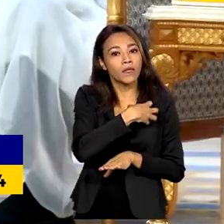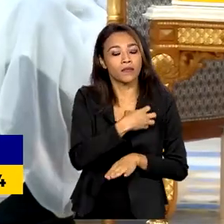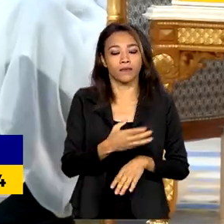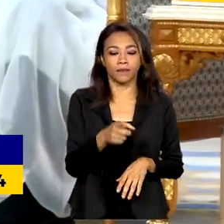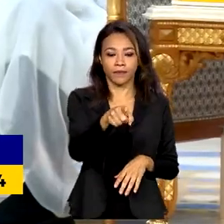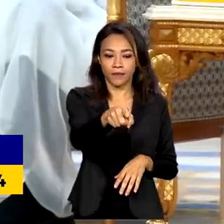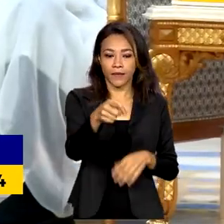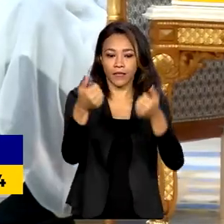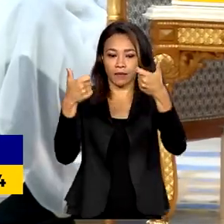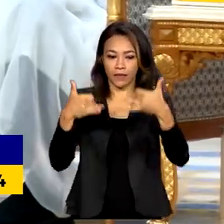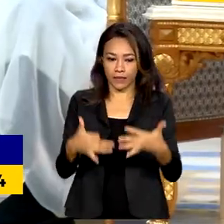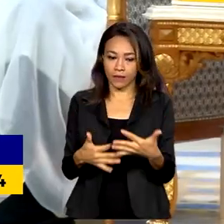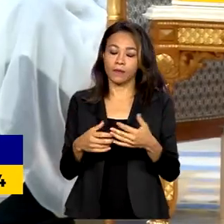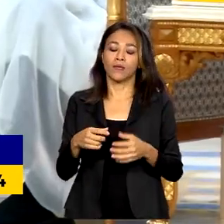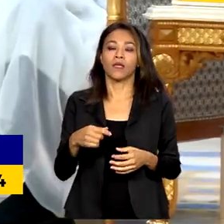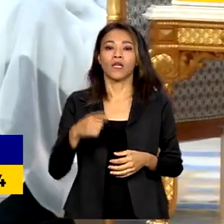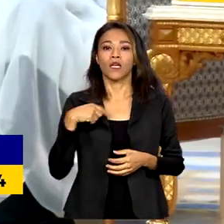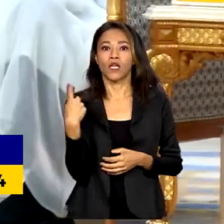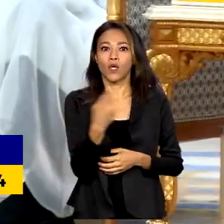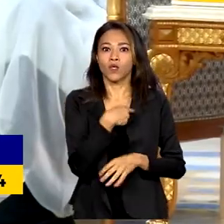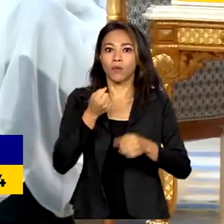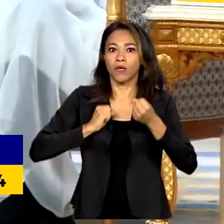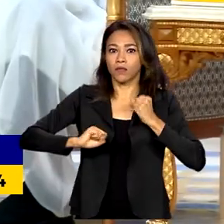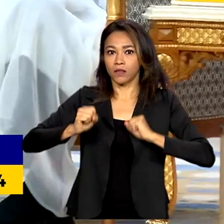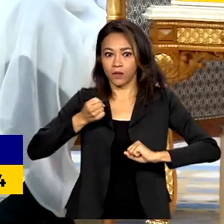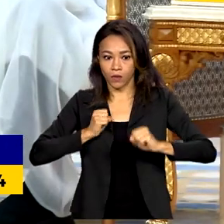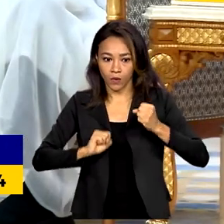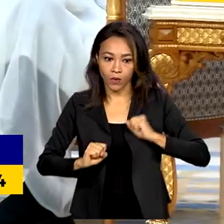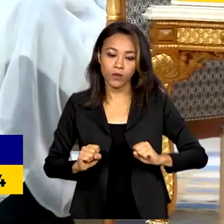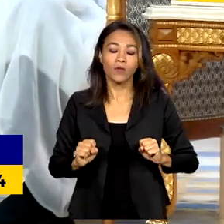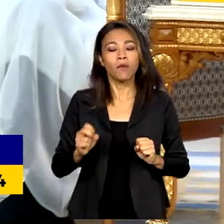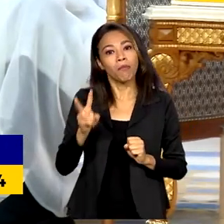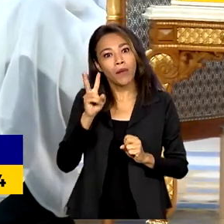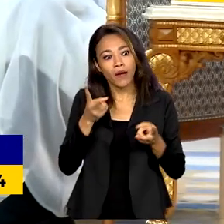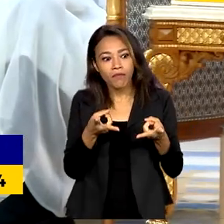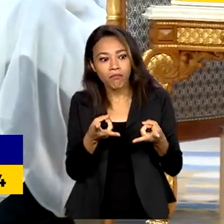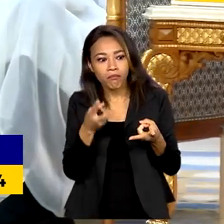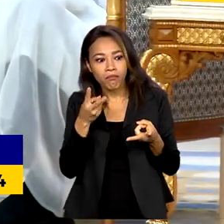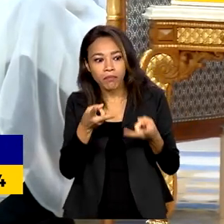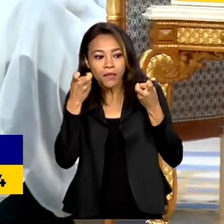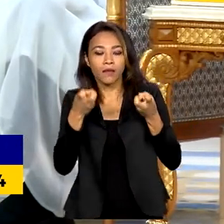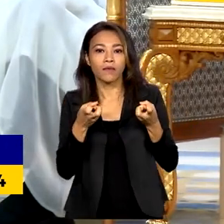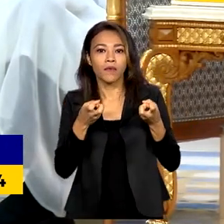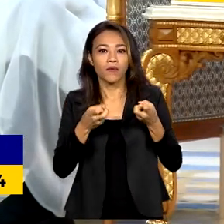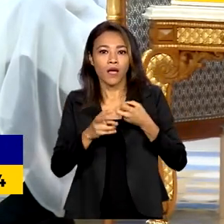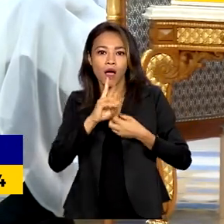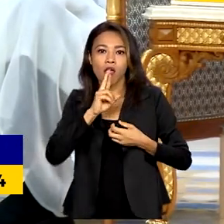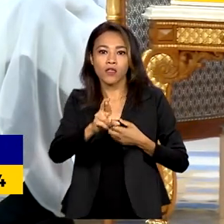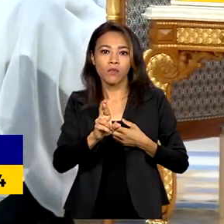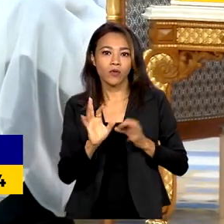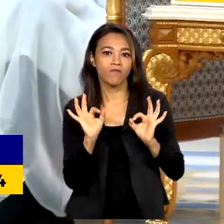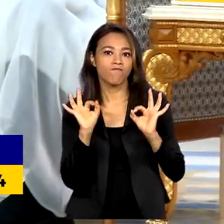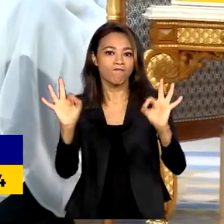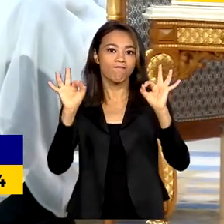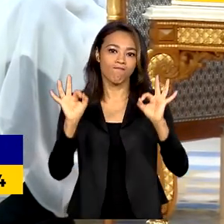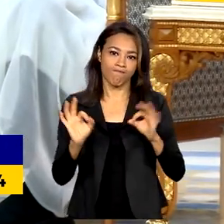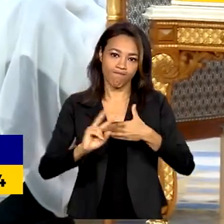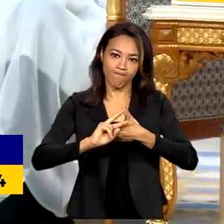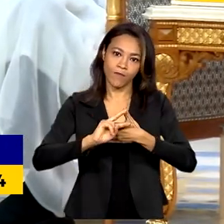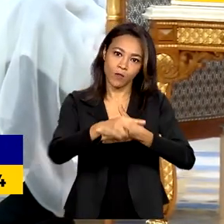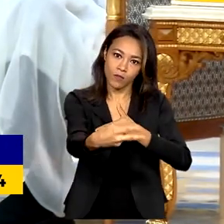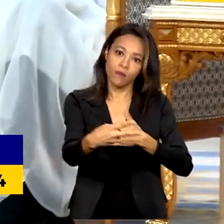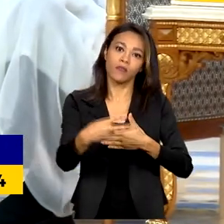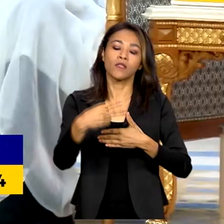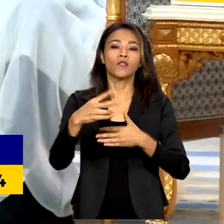Estamos ansiosos para traduzir em resultados concretos as oportunidades abertas pelos